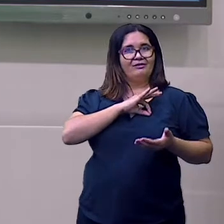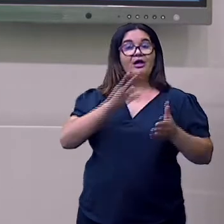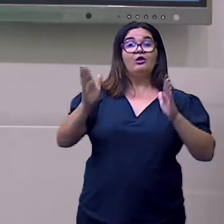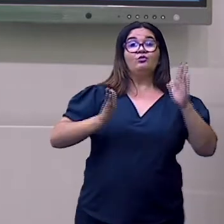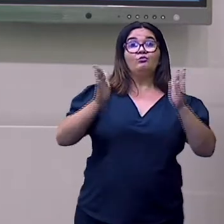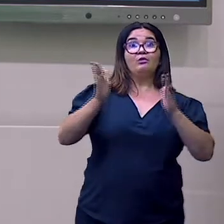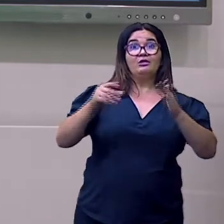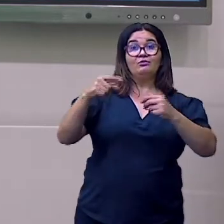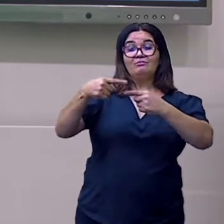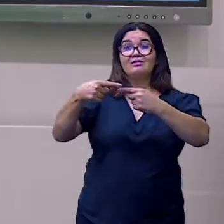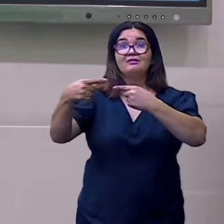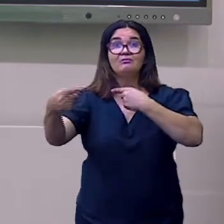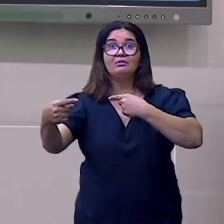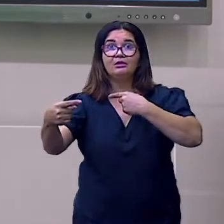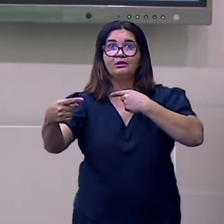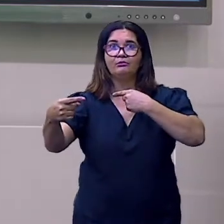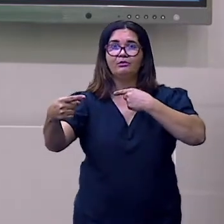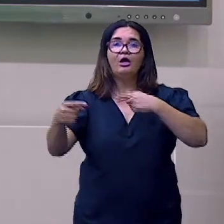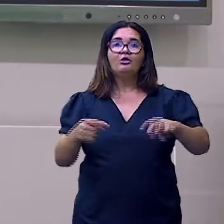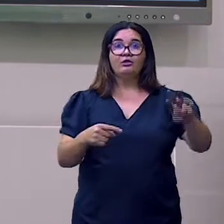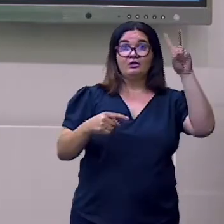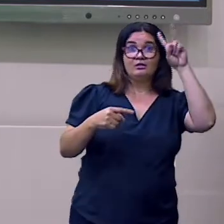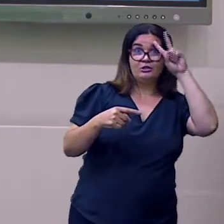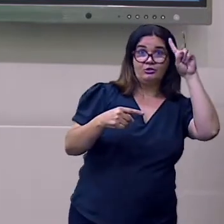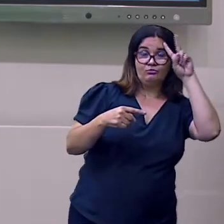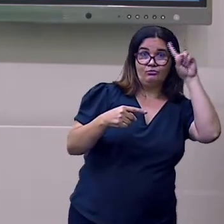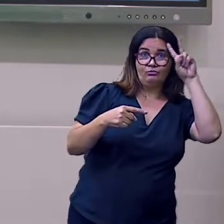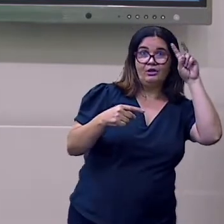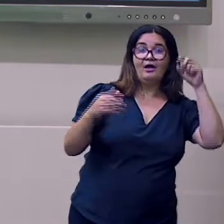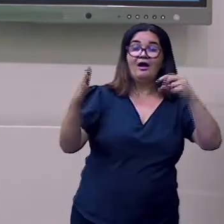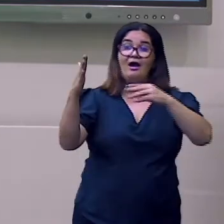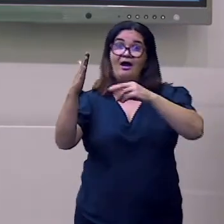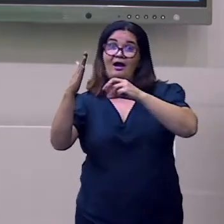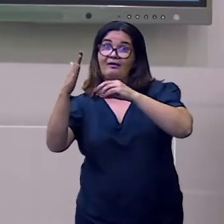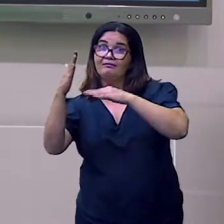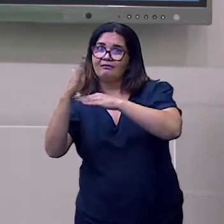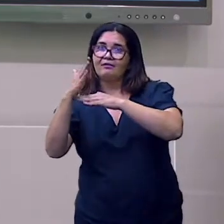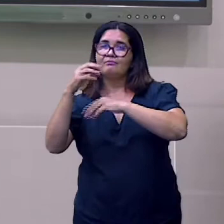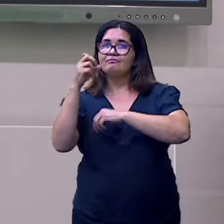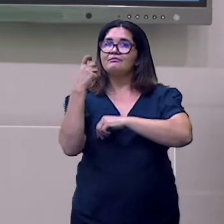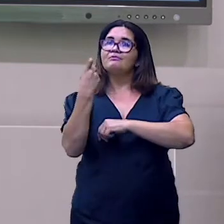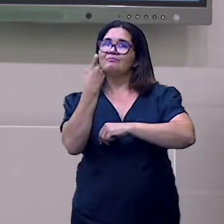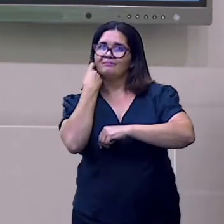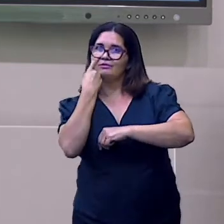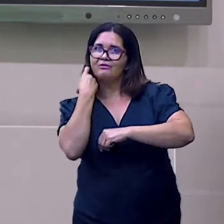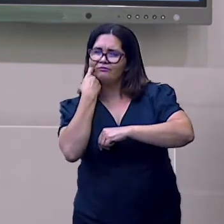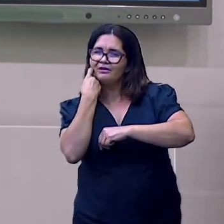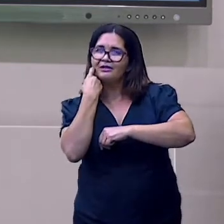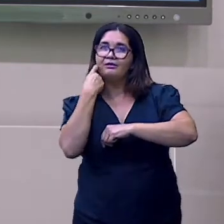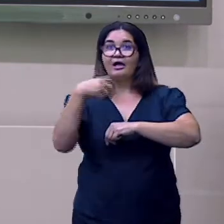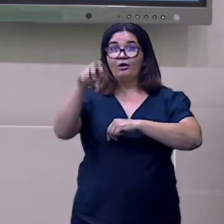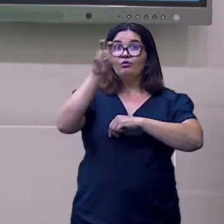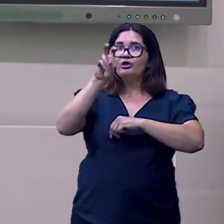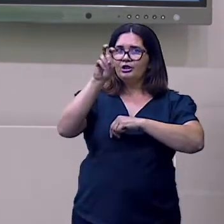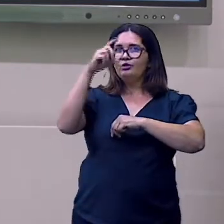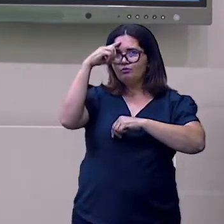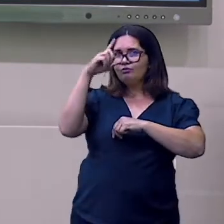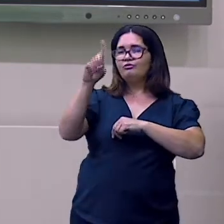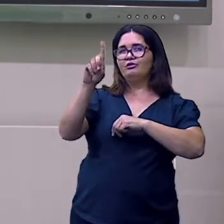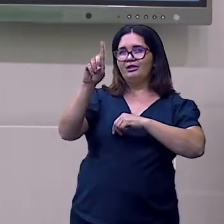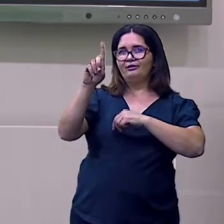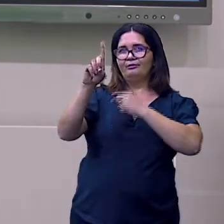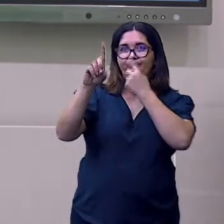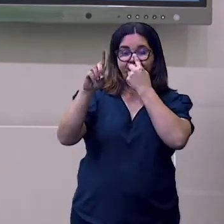mês. Olha, até o dia 5º de cada mês, não é o dia 5, tá? Vamos prestar então